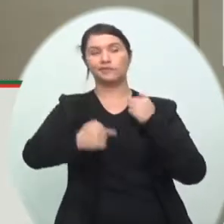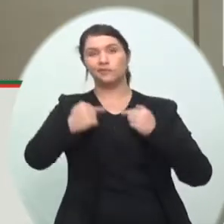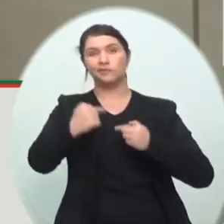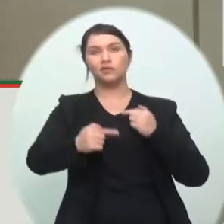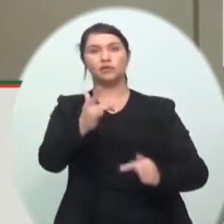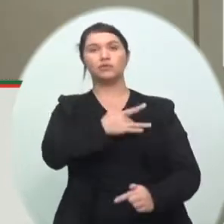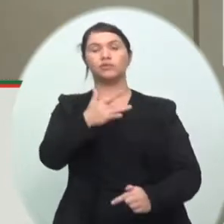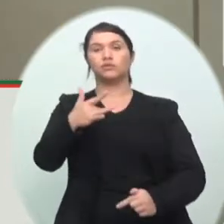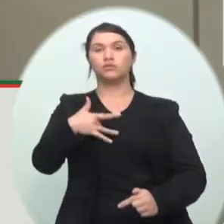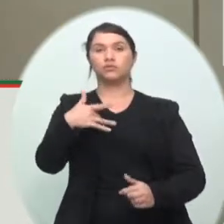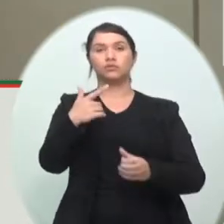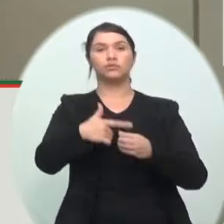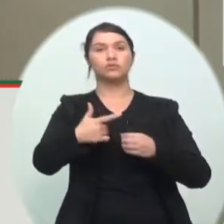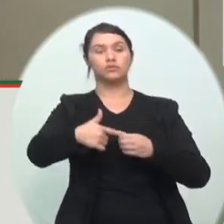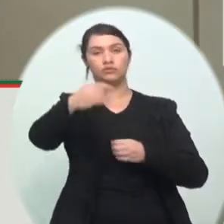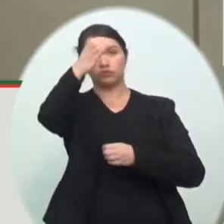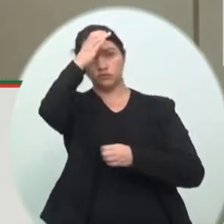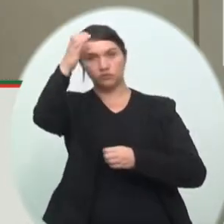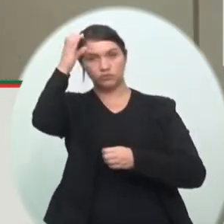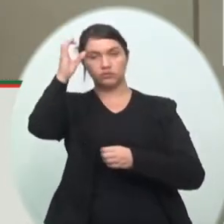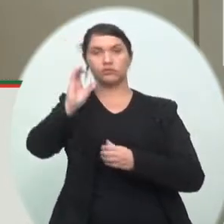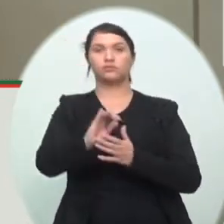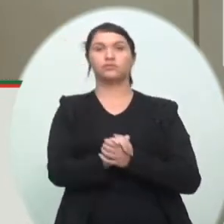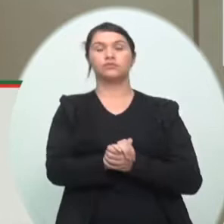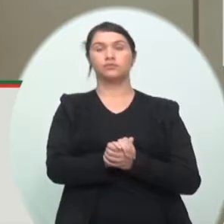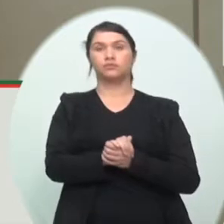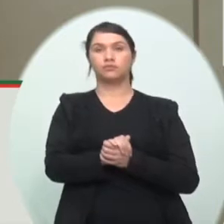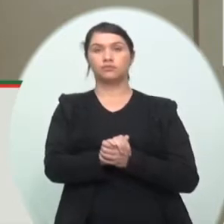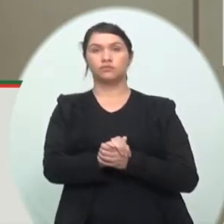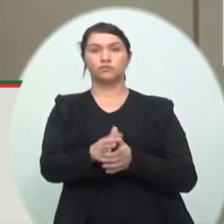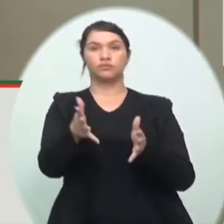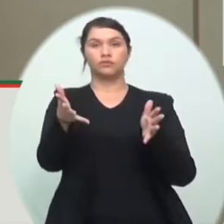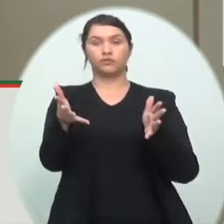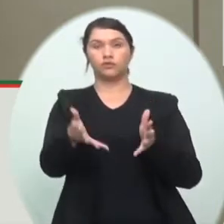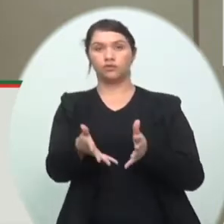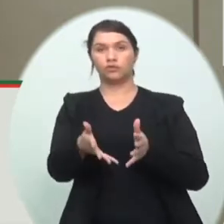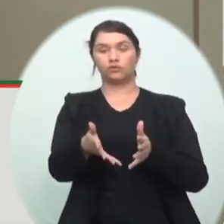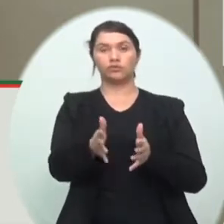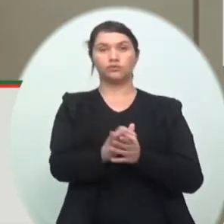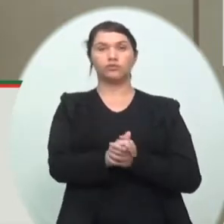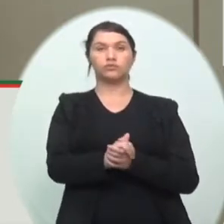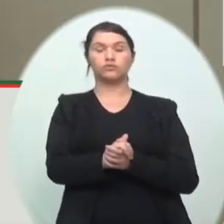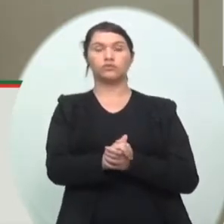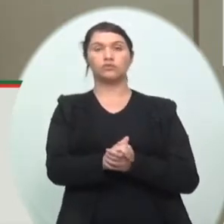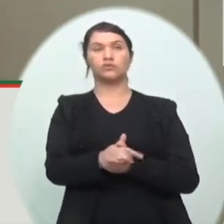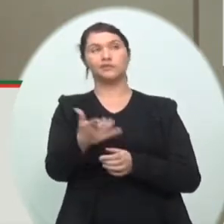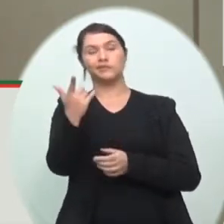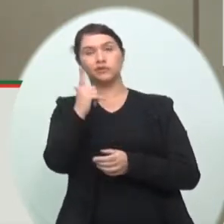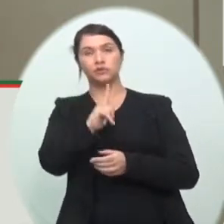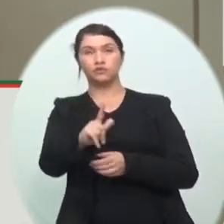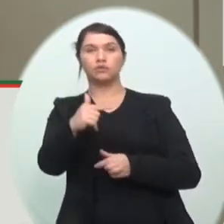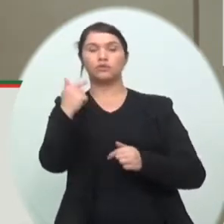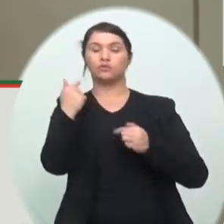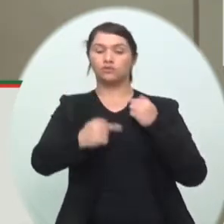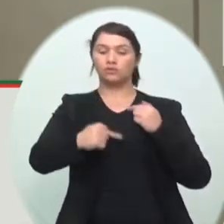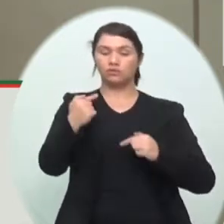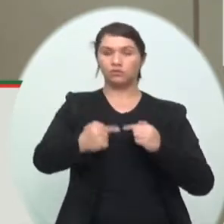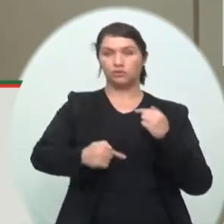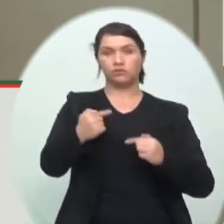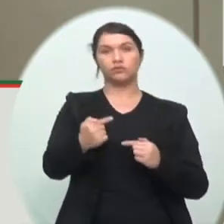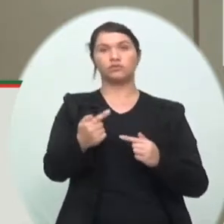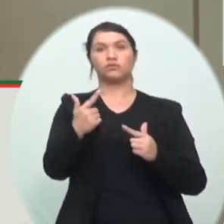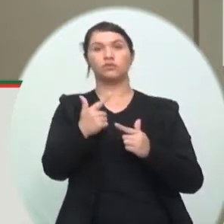saúde da nossa cidade e hoje dou continuidade naquilo que nós vinha cobrando do